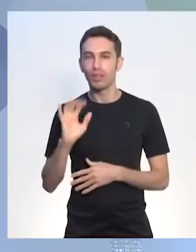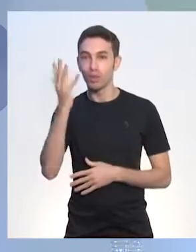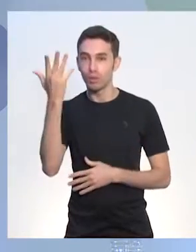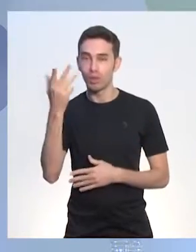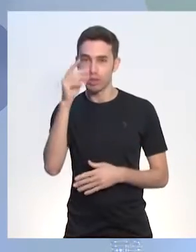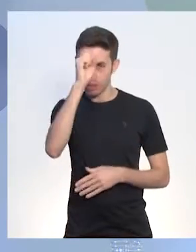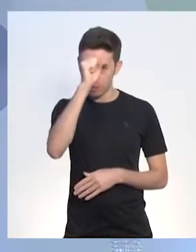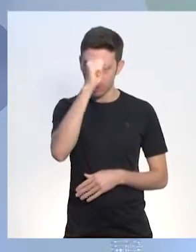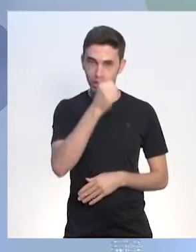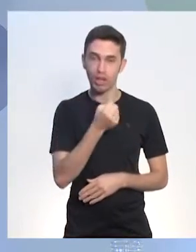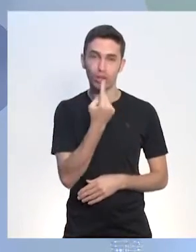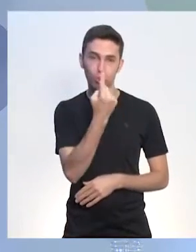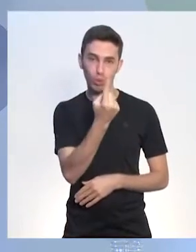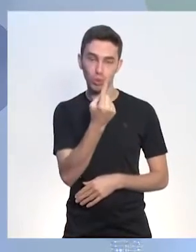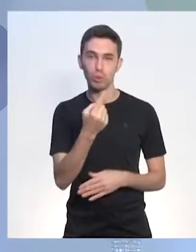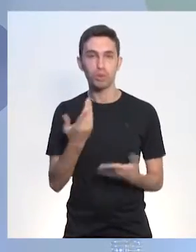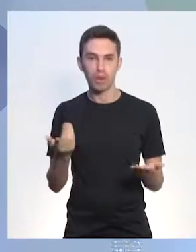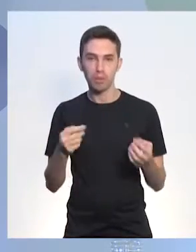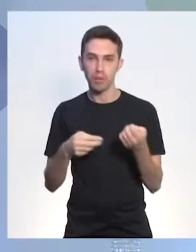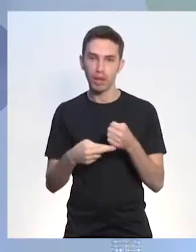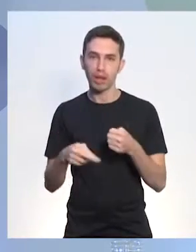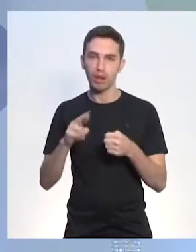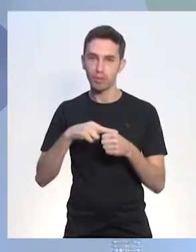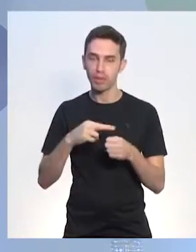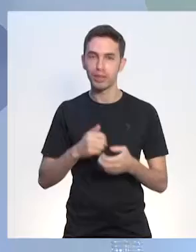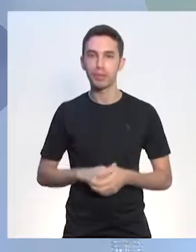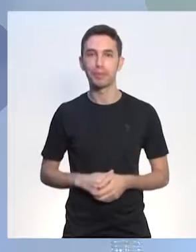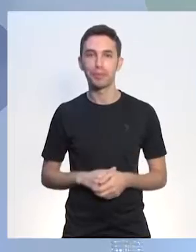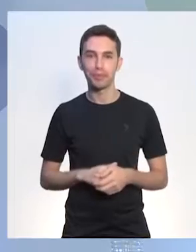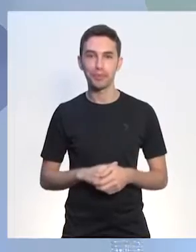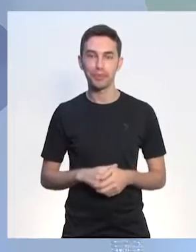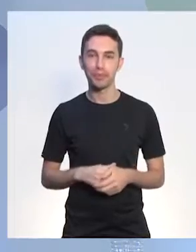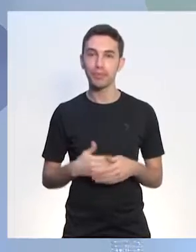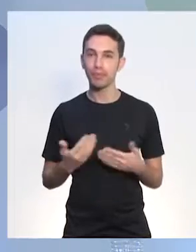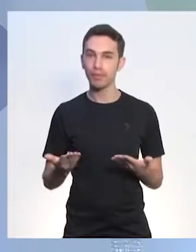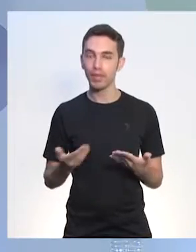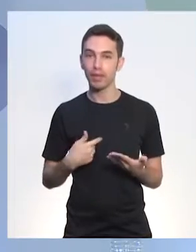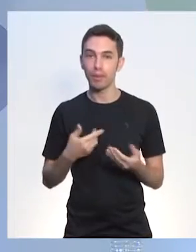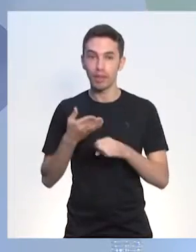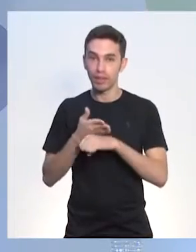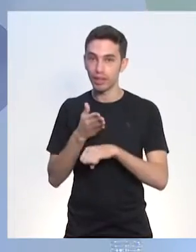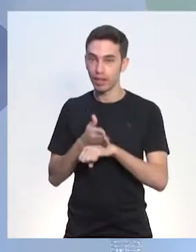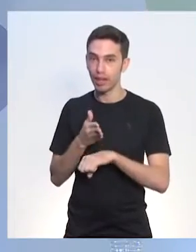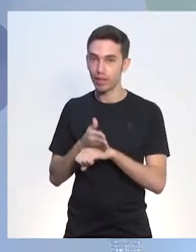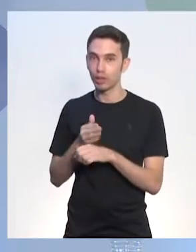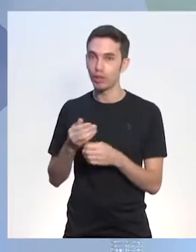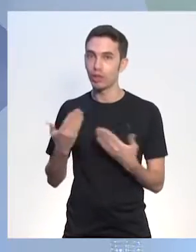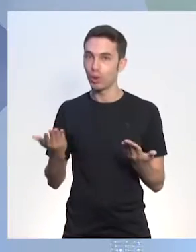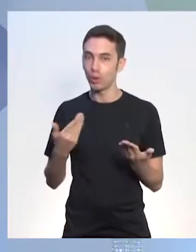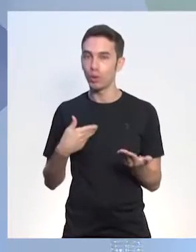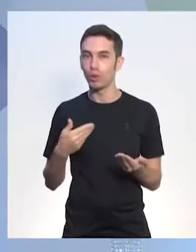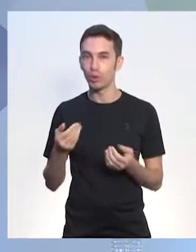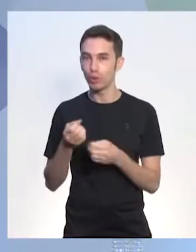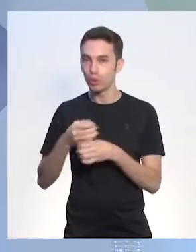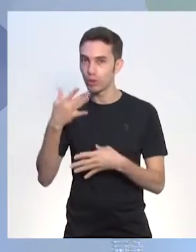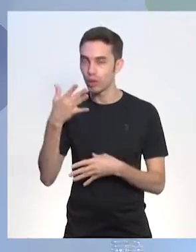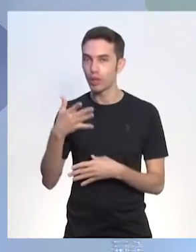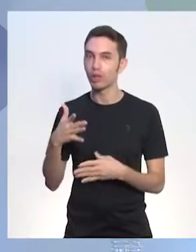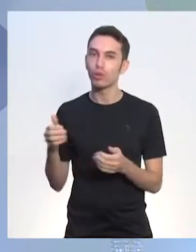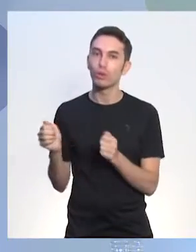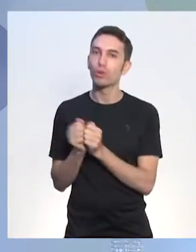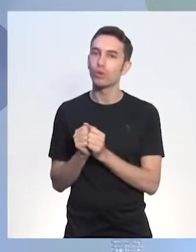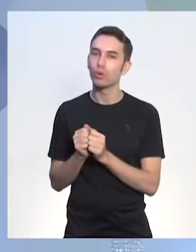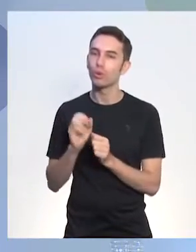aprendizagem 1 da nossa recuperação, certo? Bom, para interagir com vocês no chat hoje, comigo, o